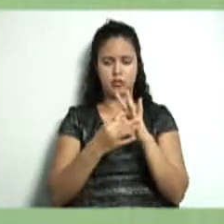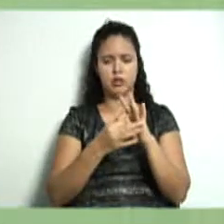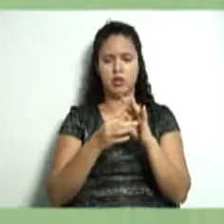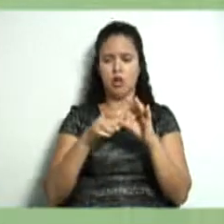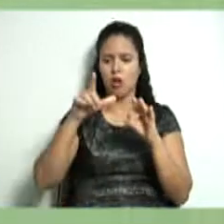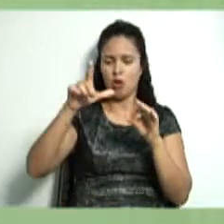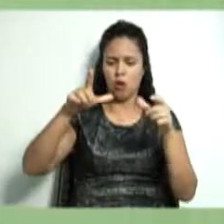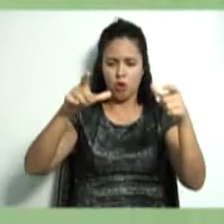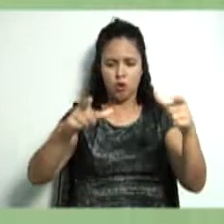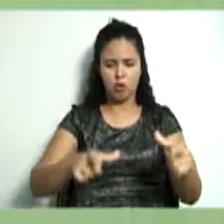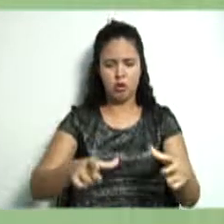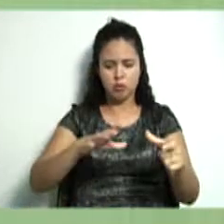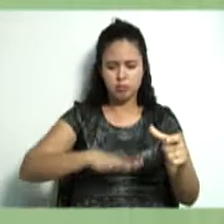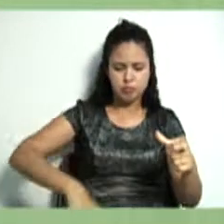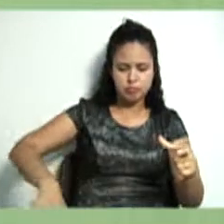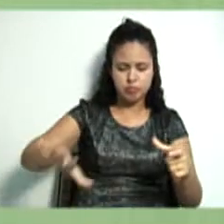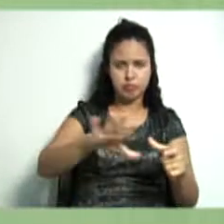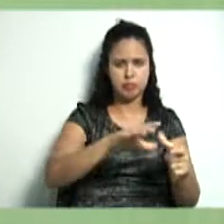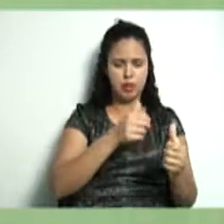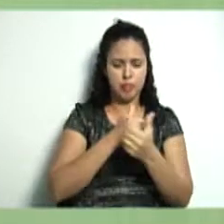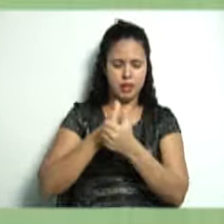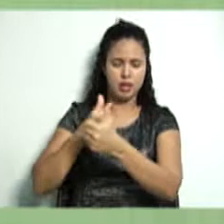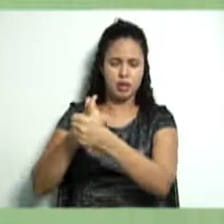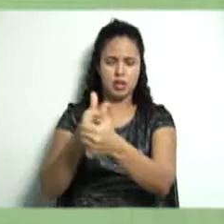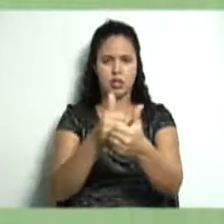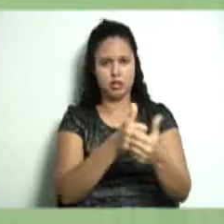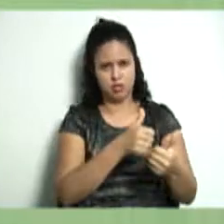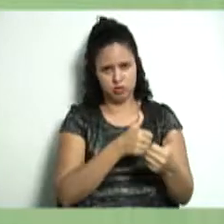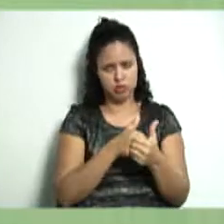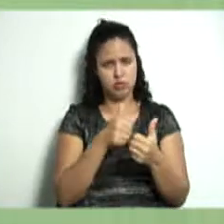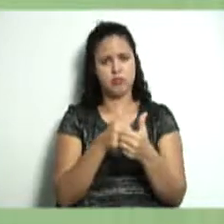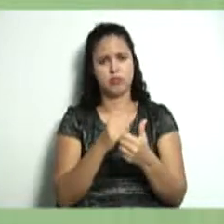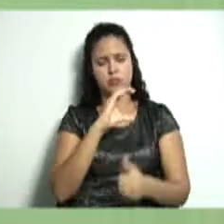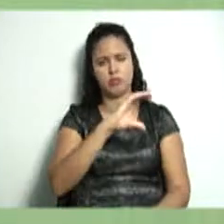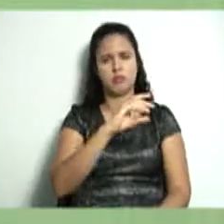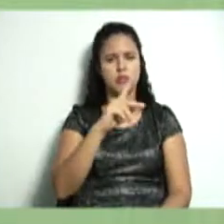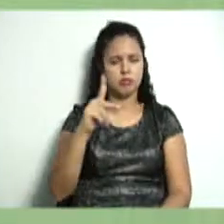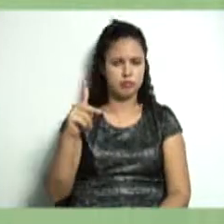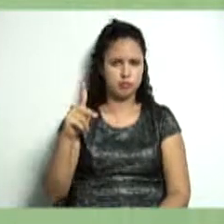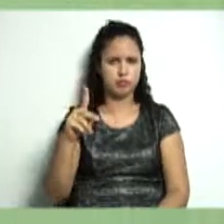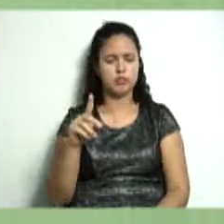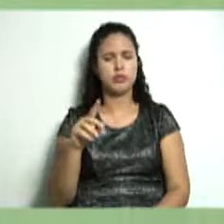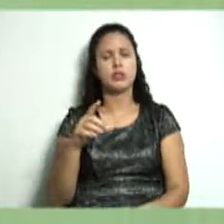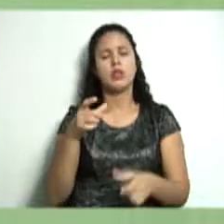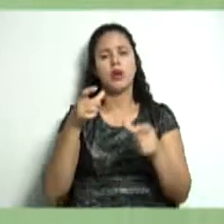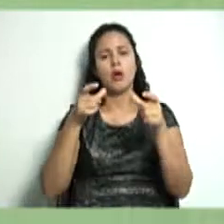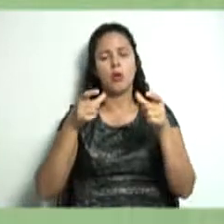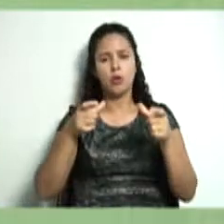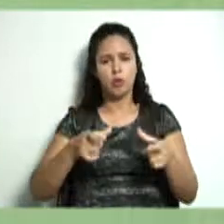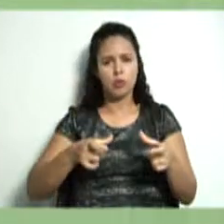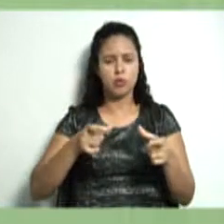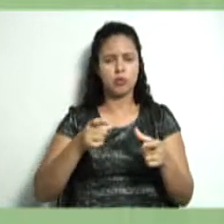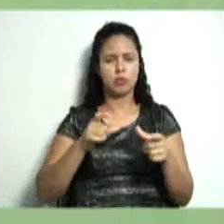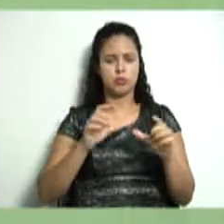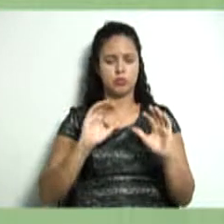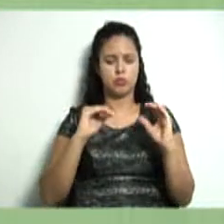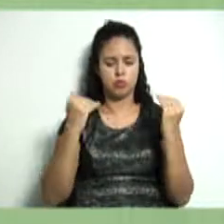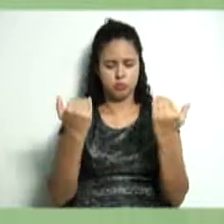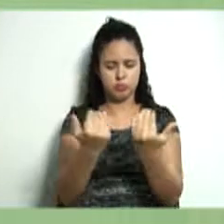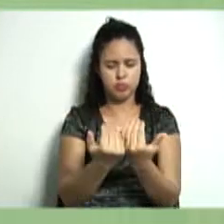na menor unidade territorial da área de ação da cooperativa, ou uma comunidade local